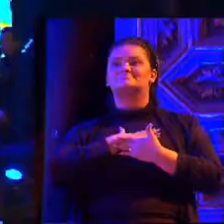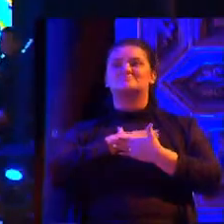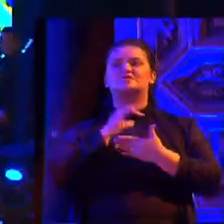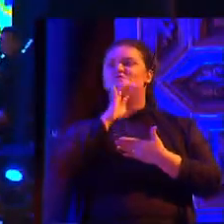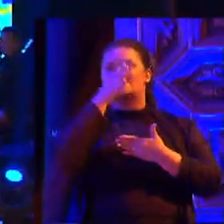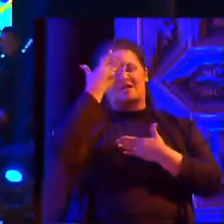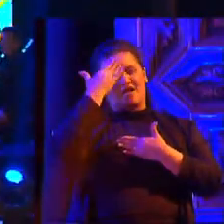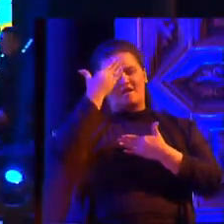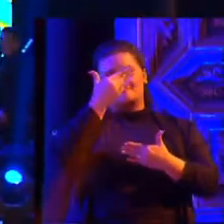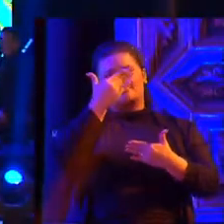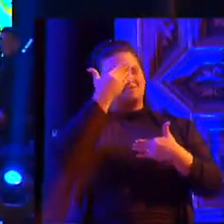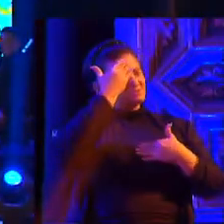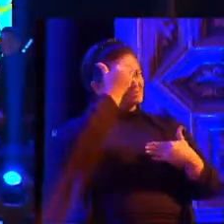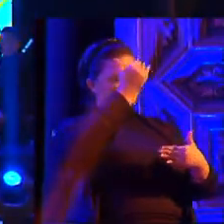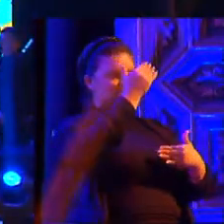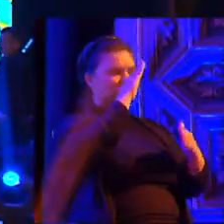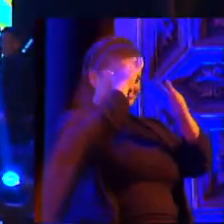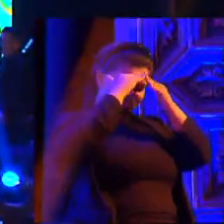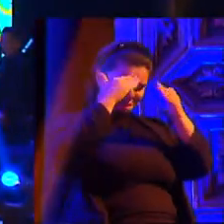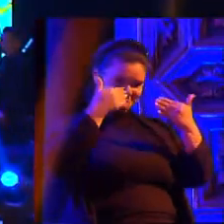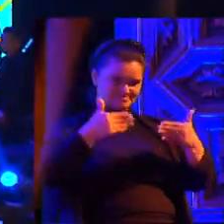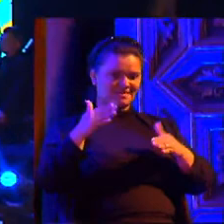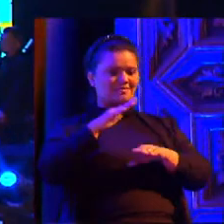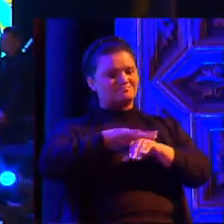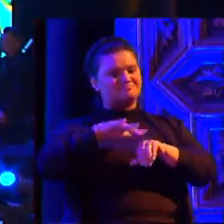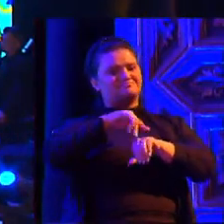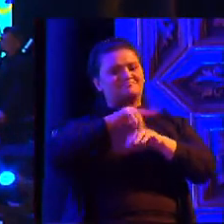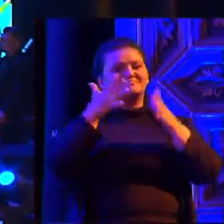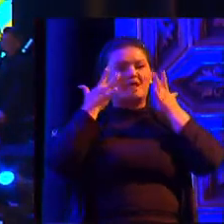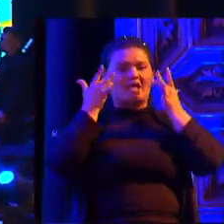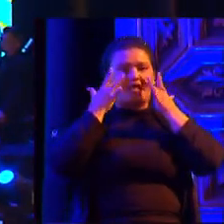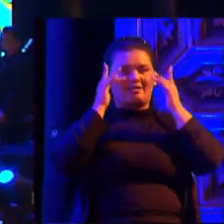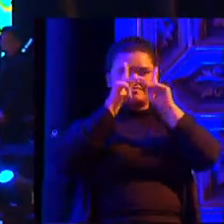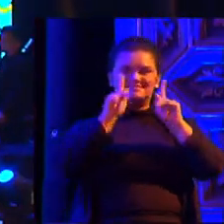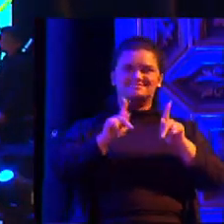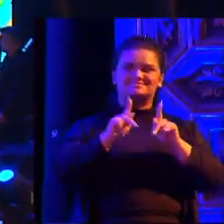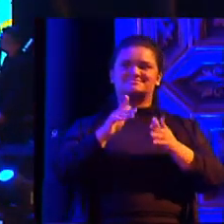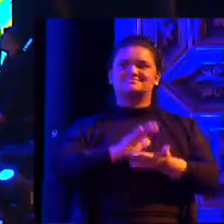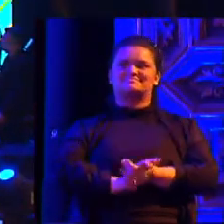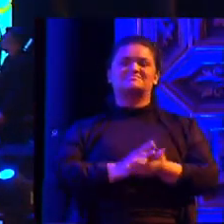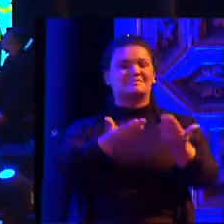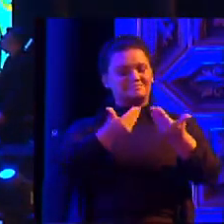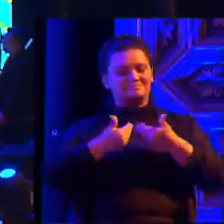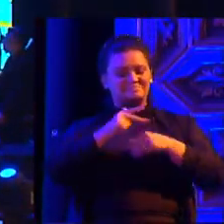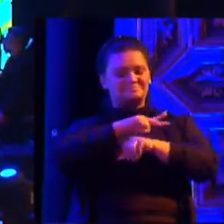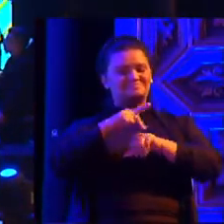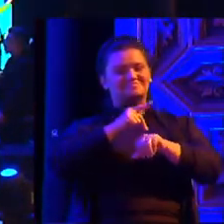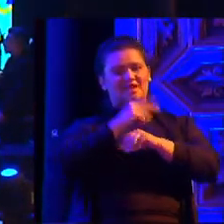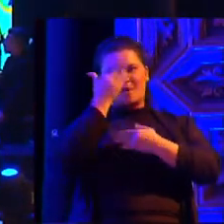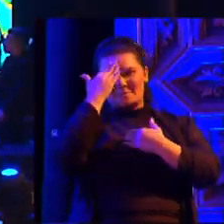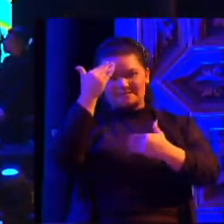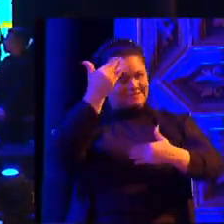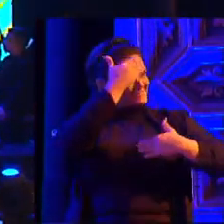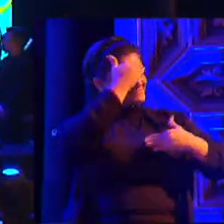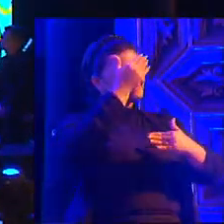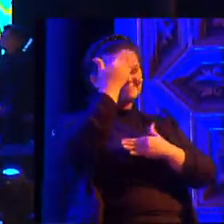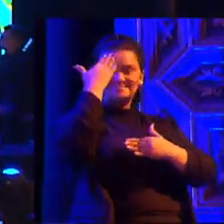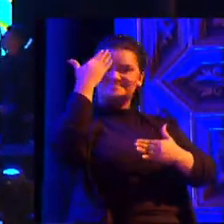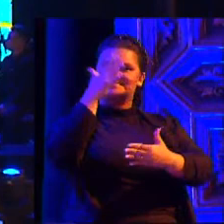gratidão. Muito obrigado. É uma honra pisar mais uma vez no palco do Teatro da Paz para receber uma premiação. Obrigado a todos vocês.